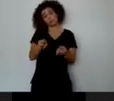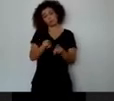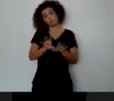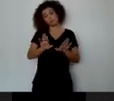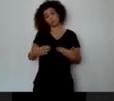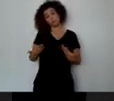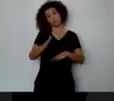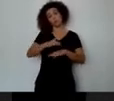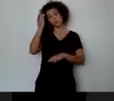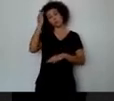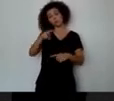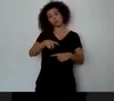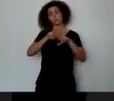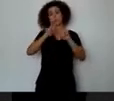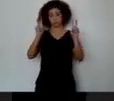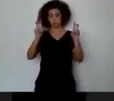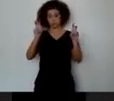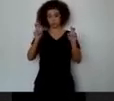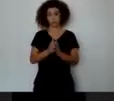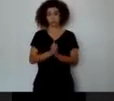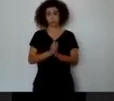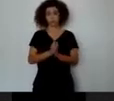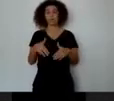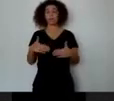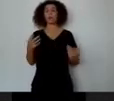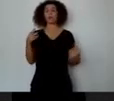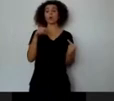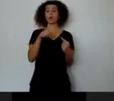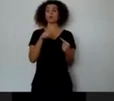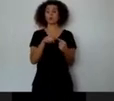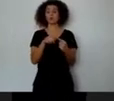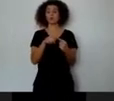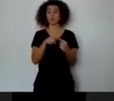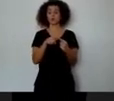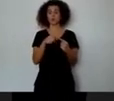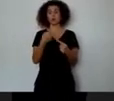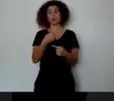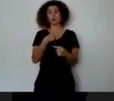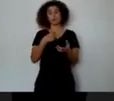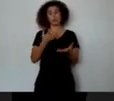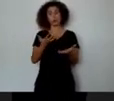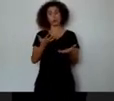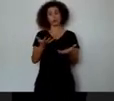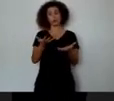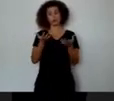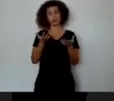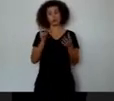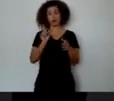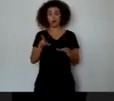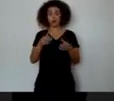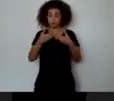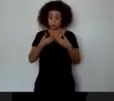mim. Como objetivo desse trabalho, o geral que eu selecionei seria abrir espaço mesmo para